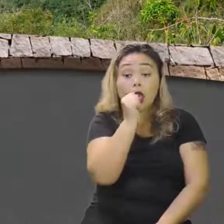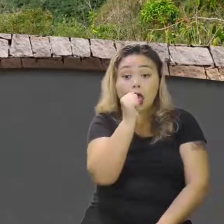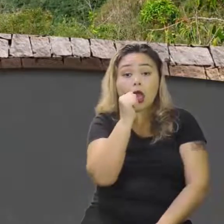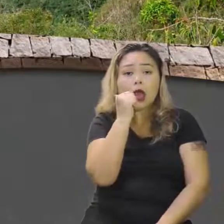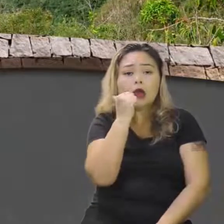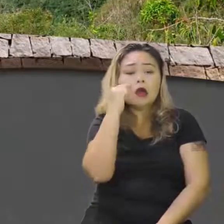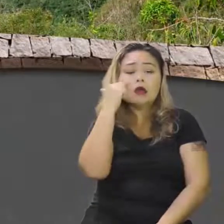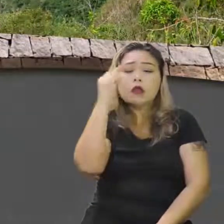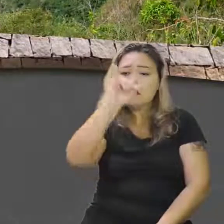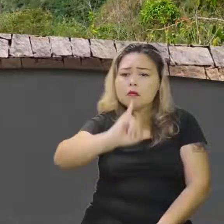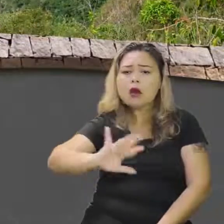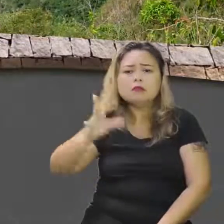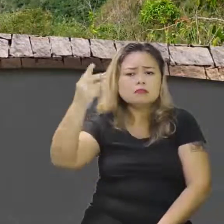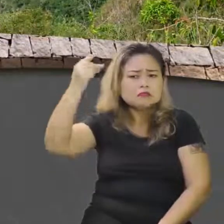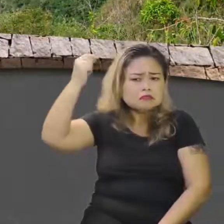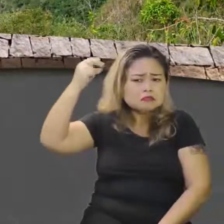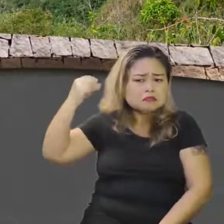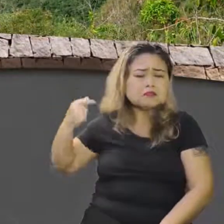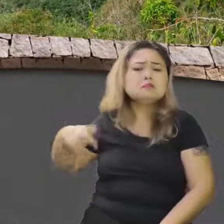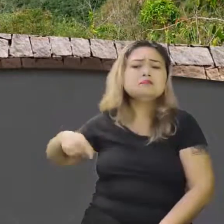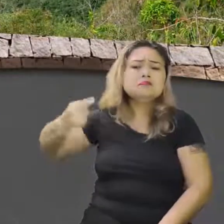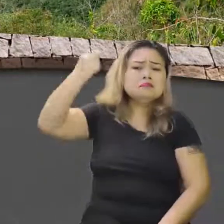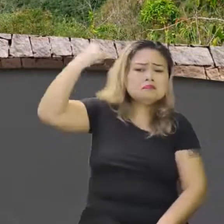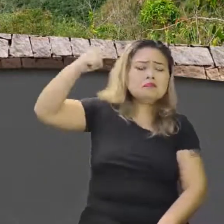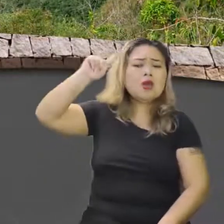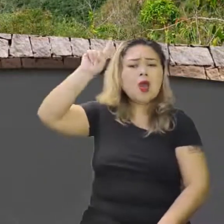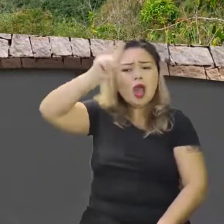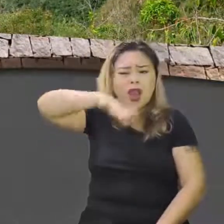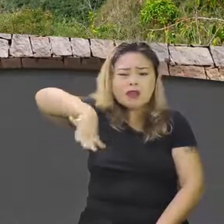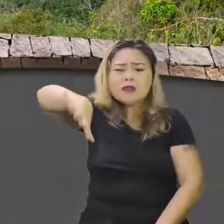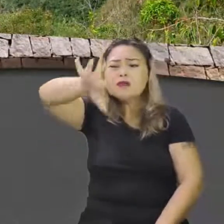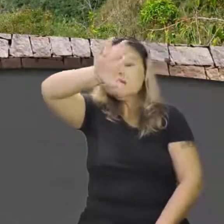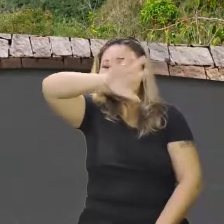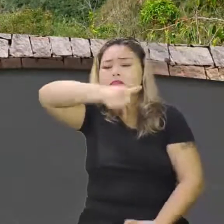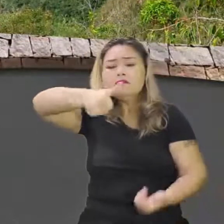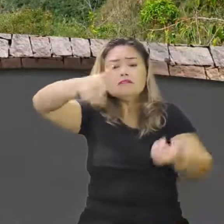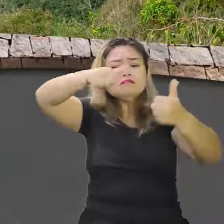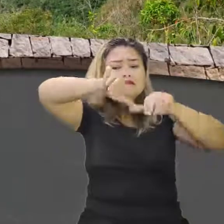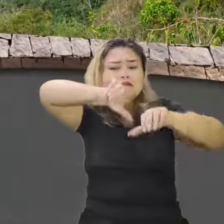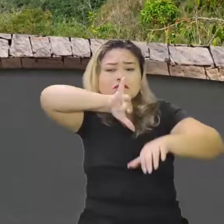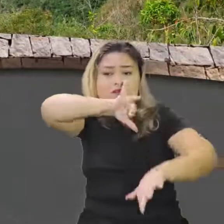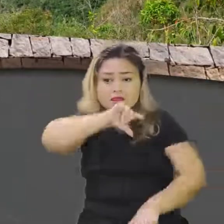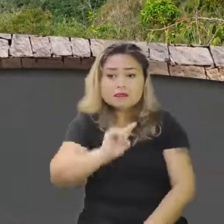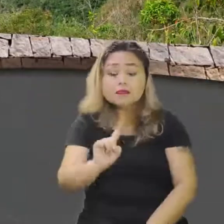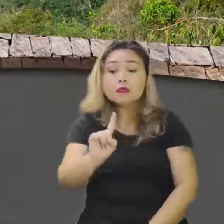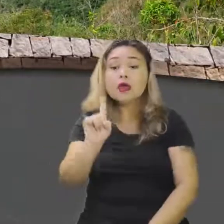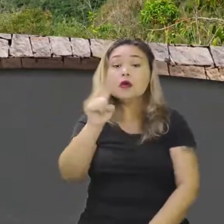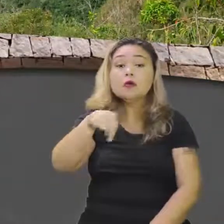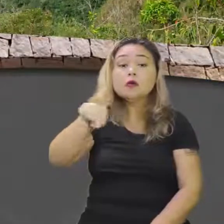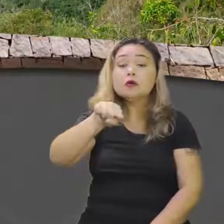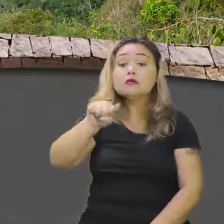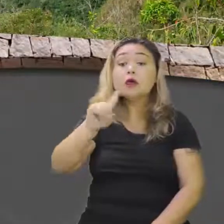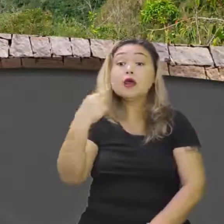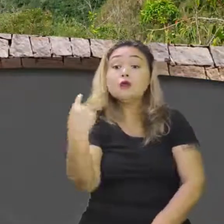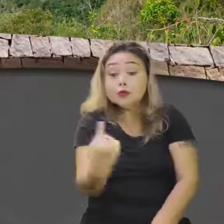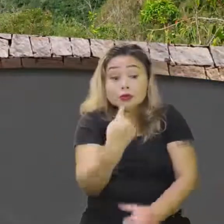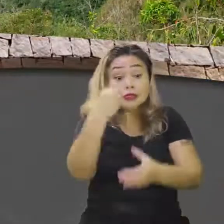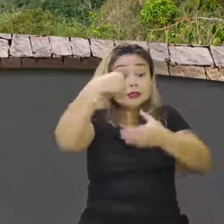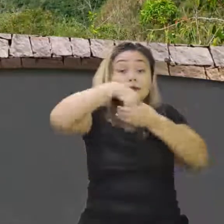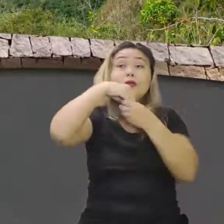Você tem imagens dessa época aqui que a situação era caótica. E você vai ficar sozinho no meio do